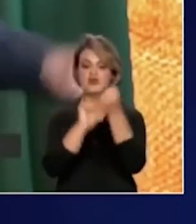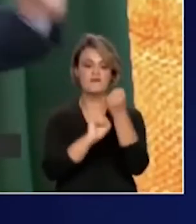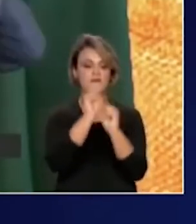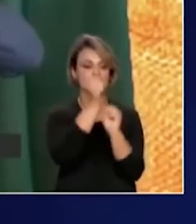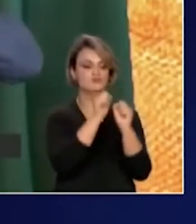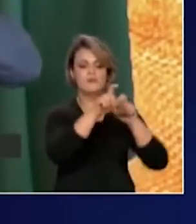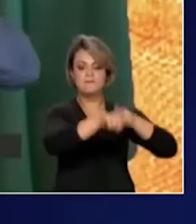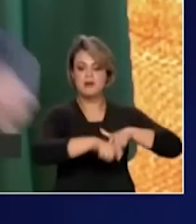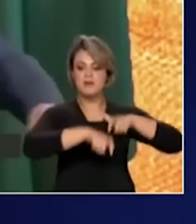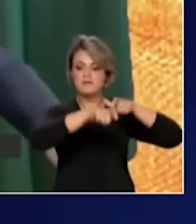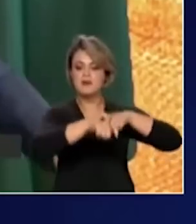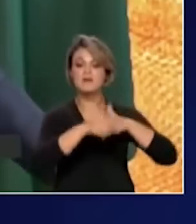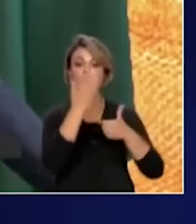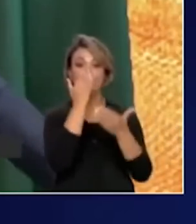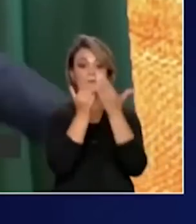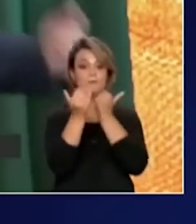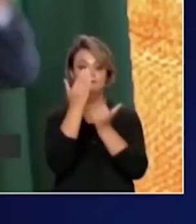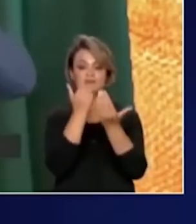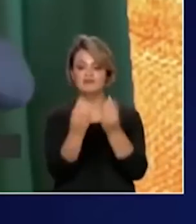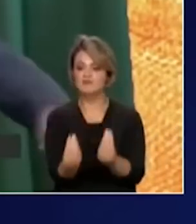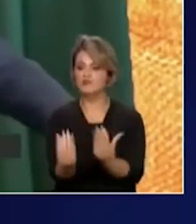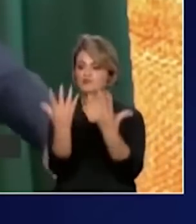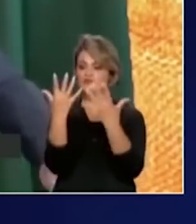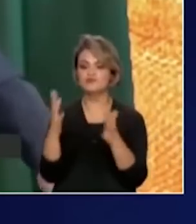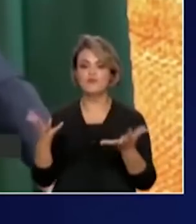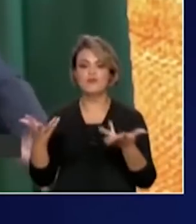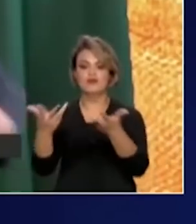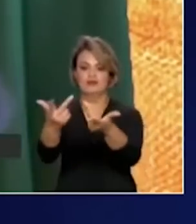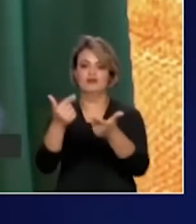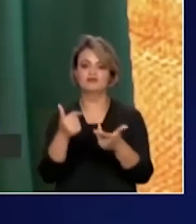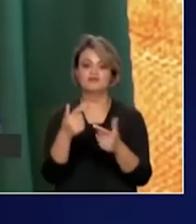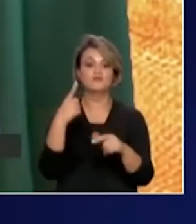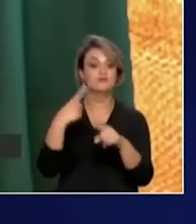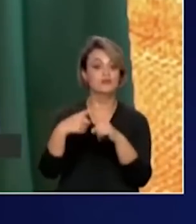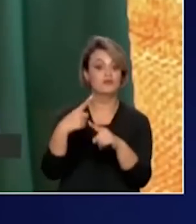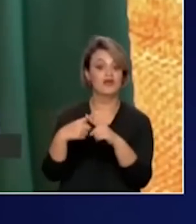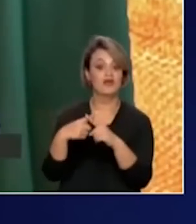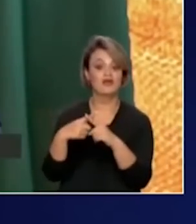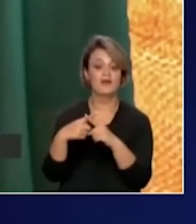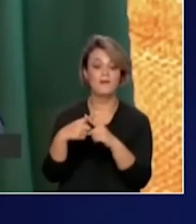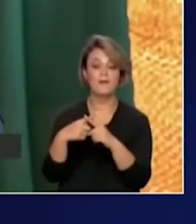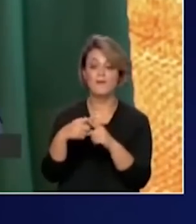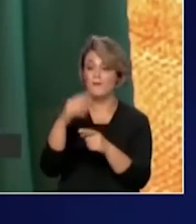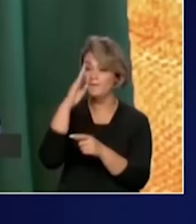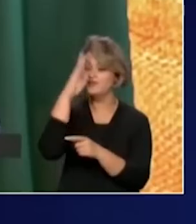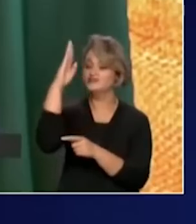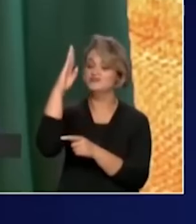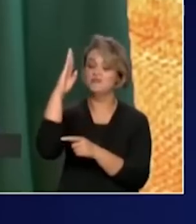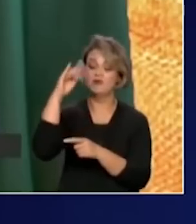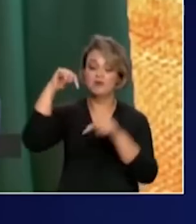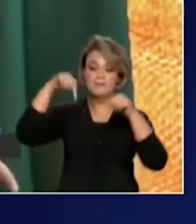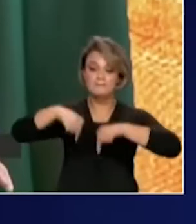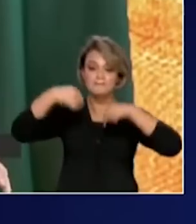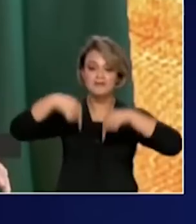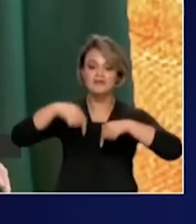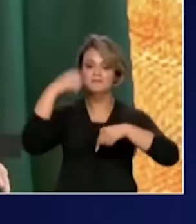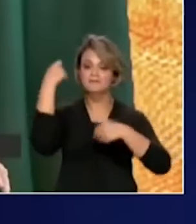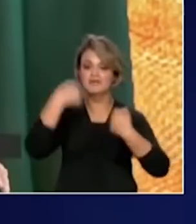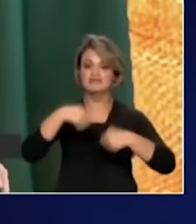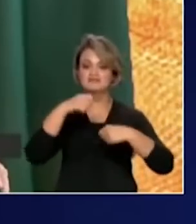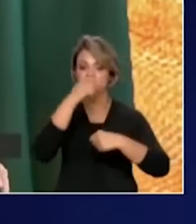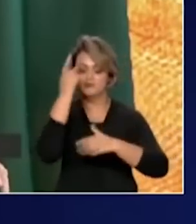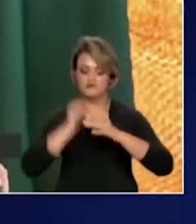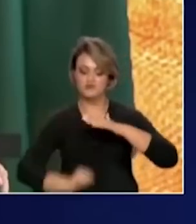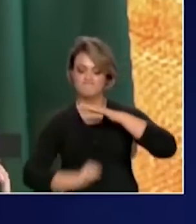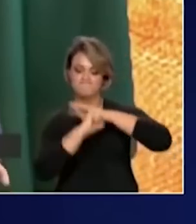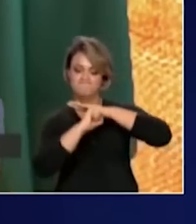vocês puderem produzir de alimento, da maior qualidade, porque a grande arma que nós temos nesse país é o povo de